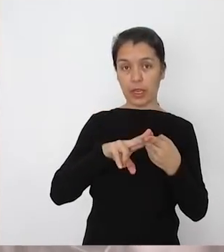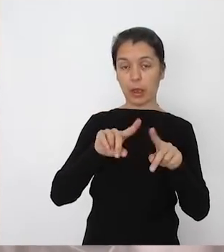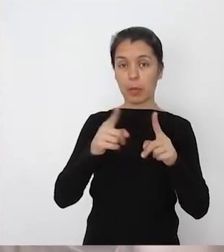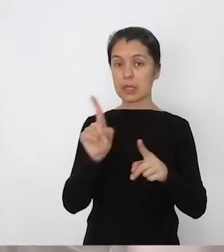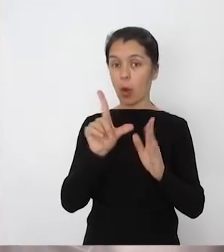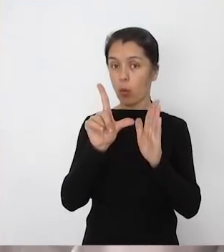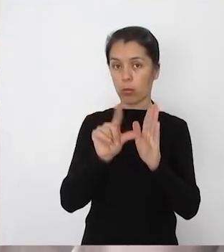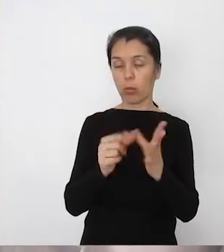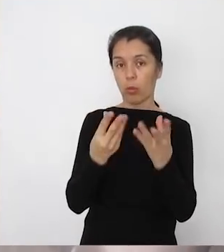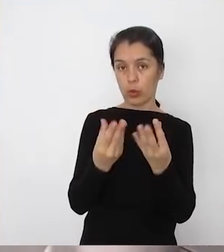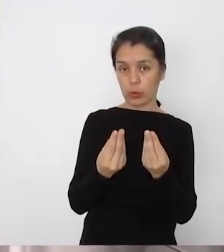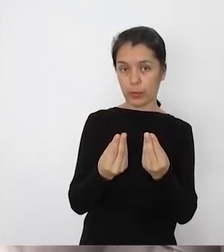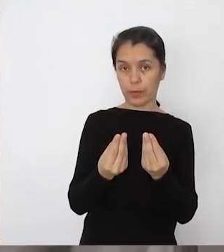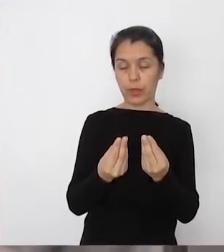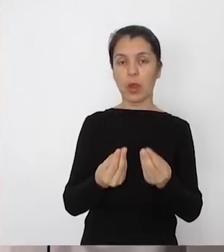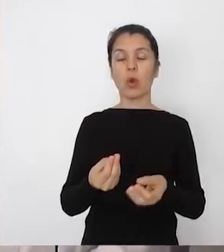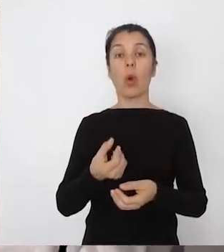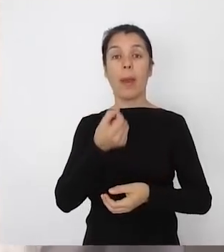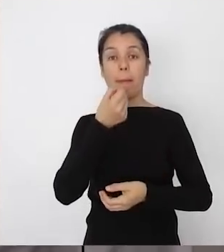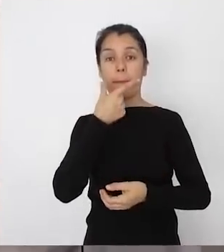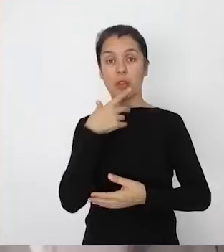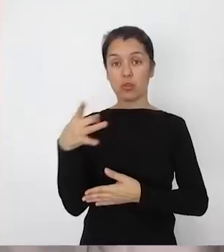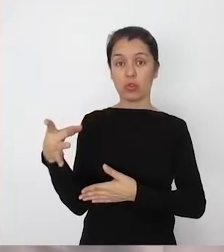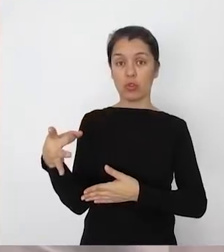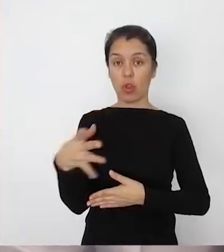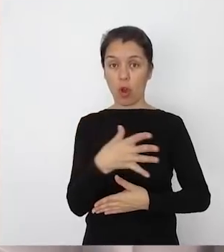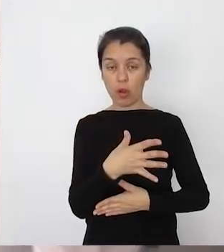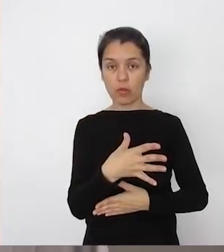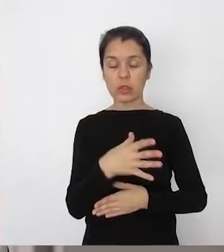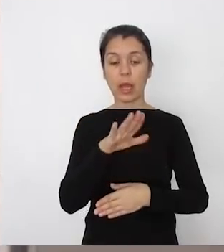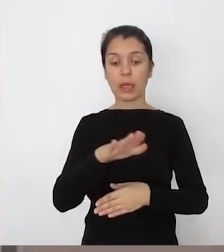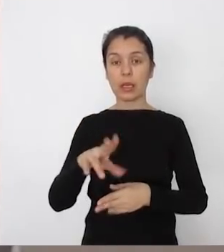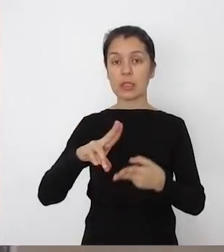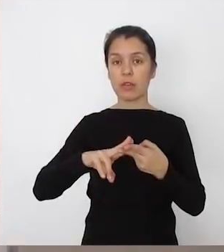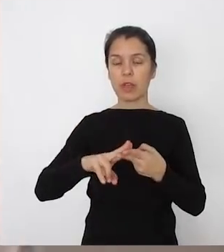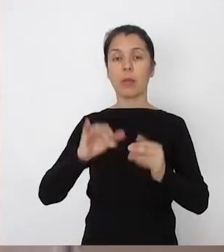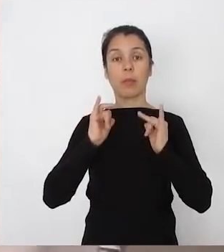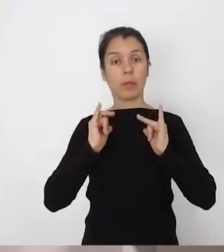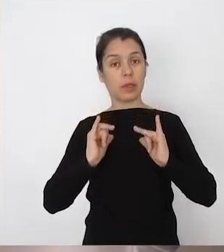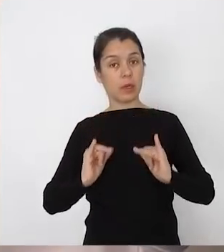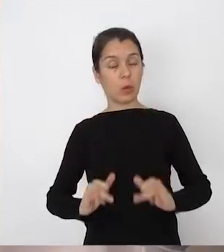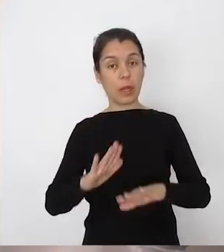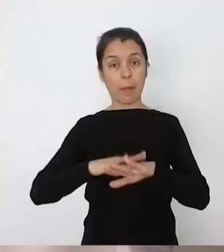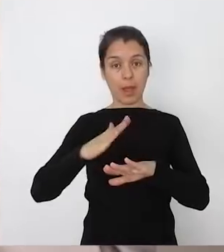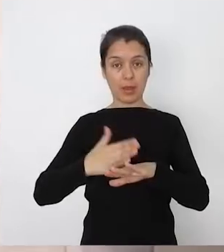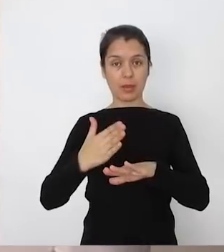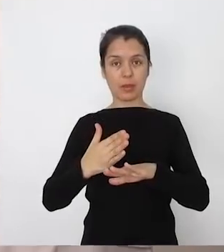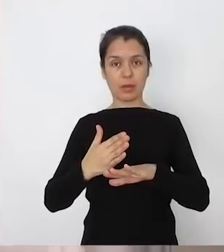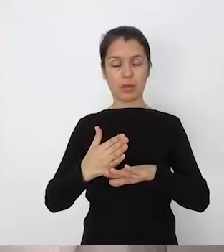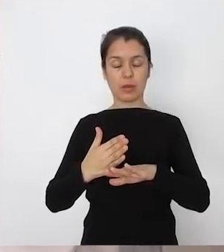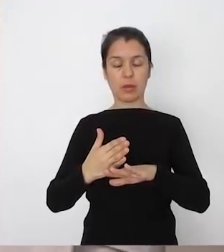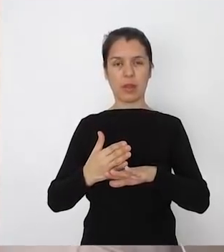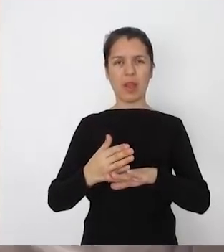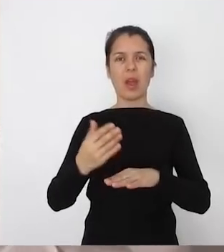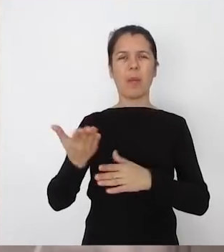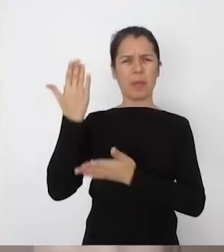menos baixa, e o Ziprexa, que é o olanzapina. Tá? Eu quis botar aqui alguns receptores que o remédio entra, aqueles receptores que eu